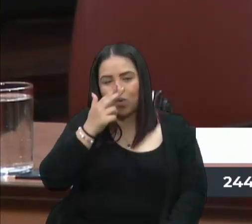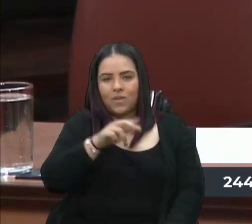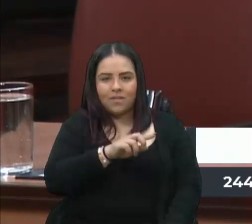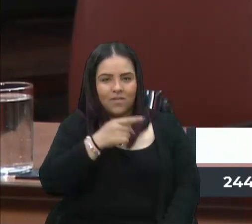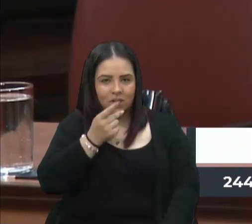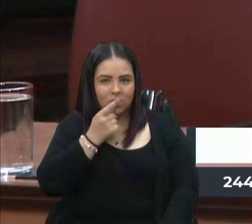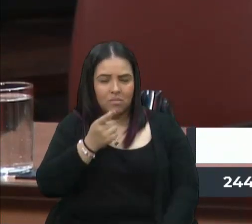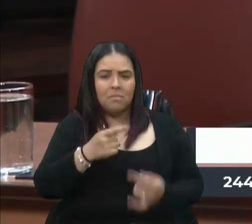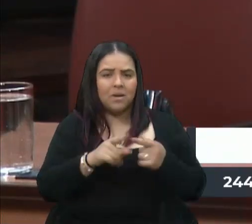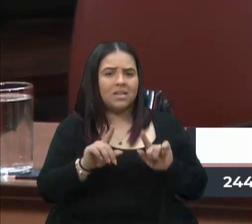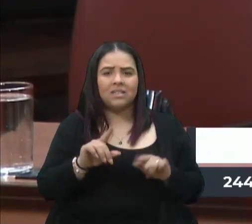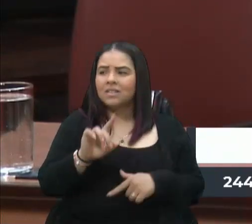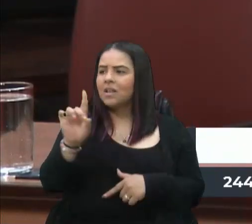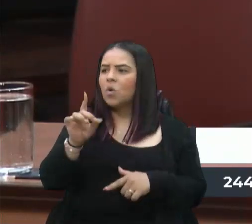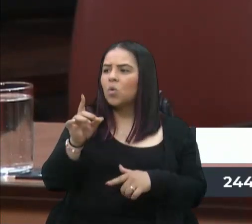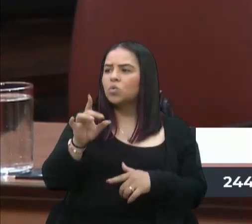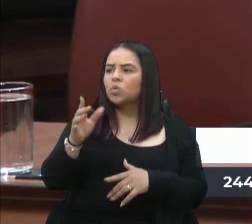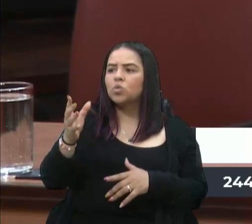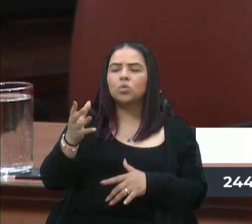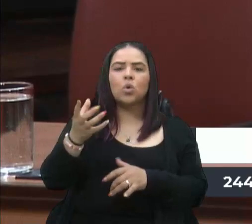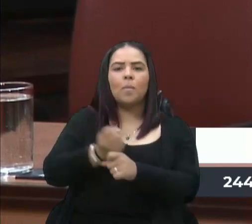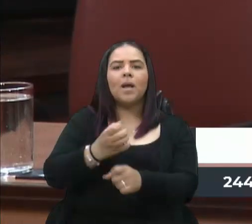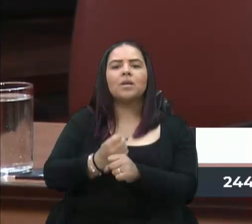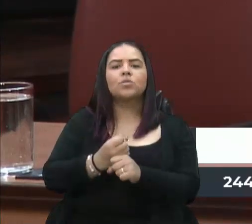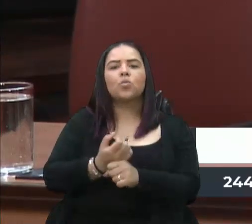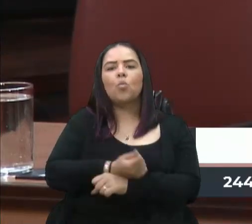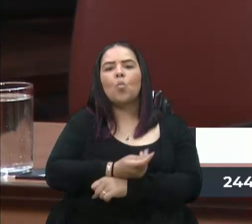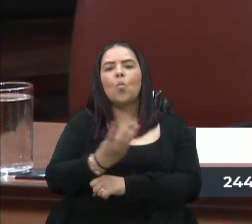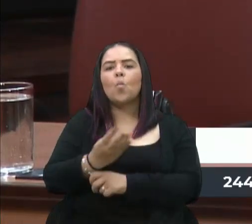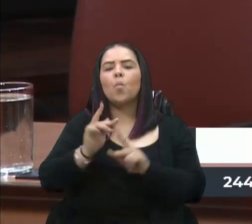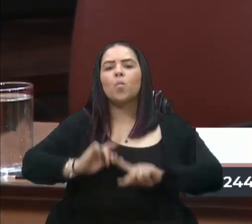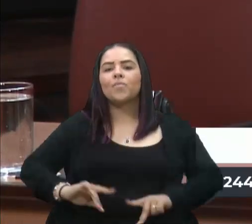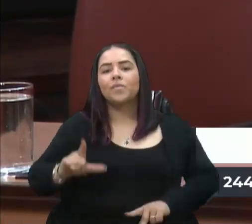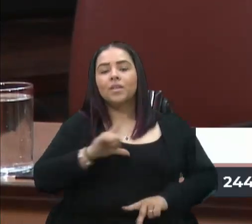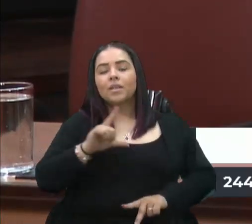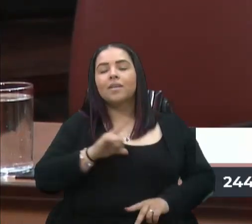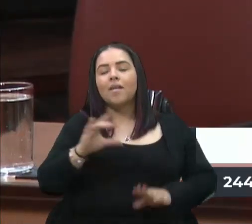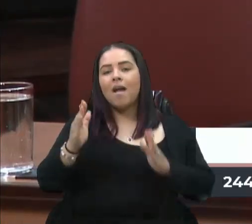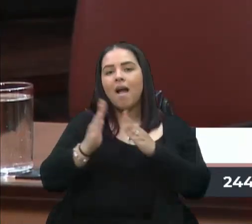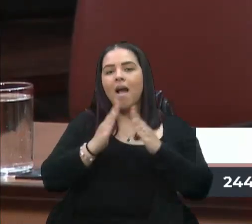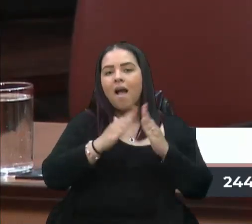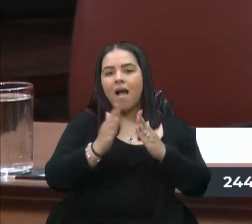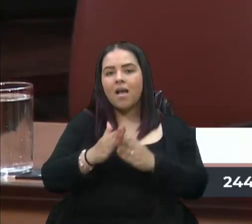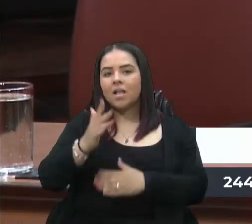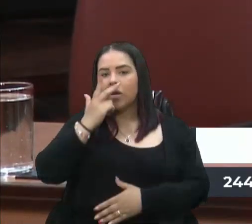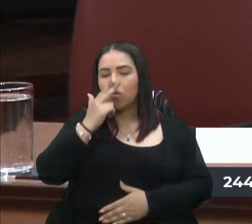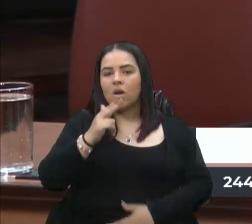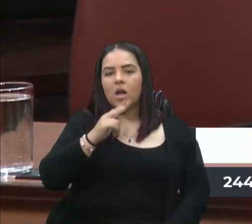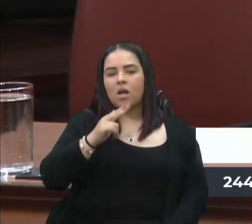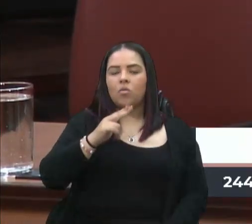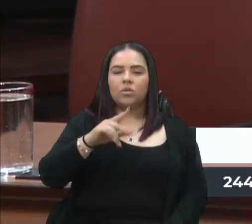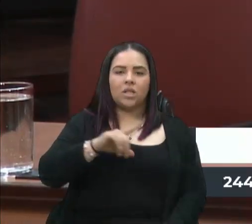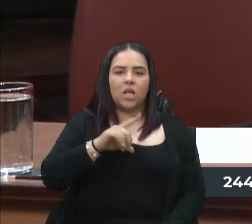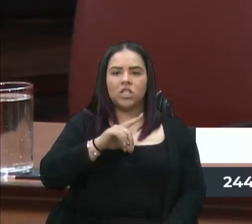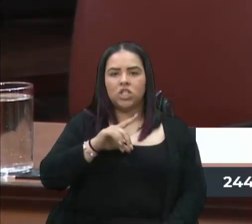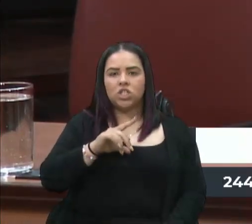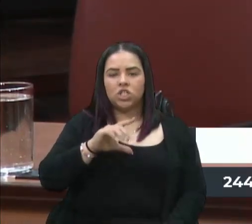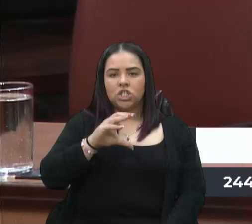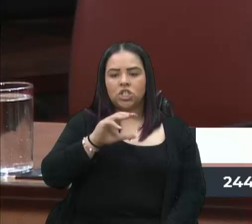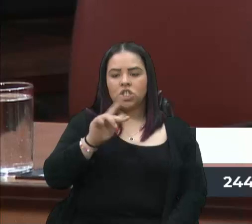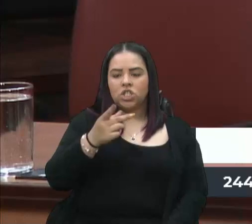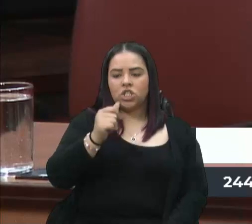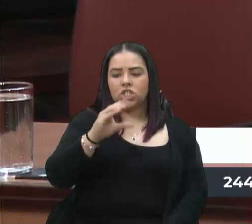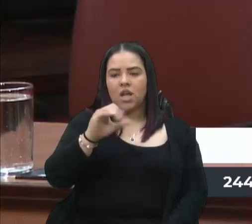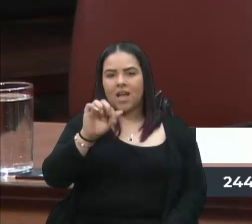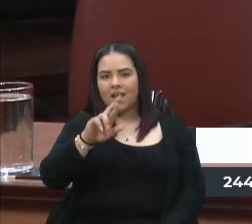não foi contabilizado as pessoas que moram, que têm casas, mas é só como formato de chácaras, como formato de